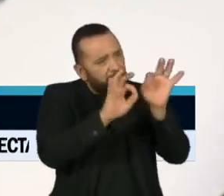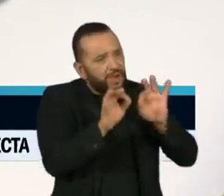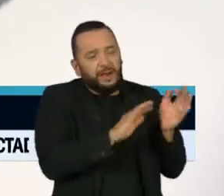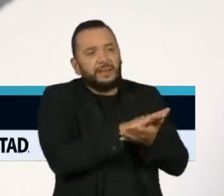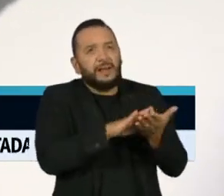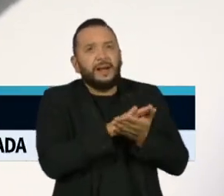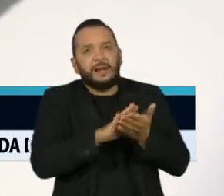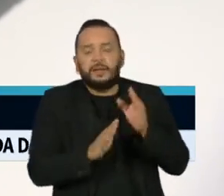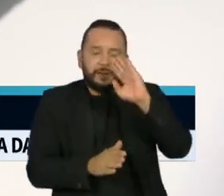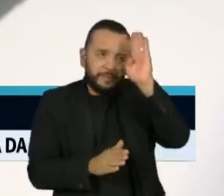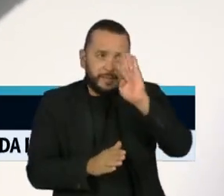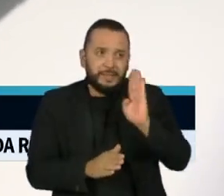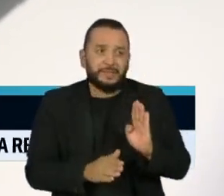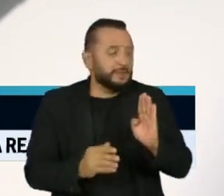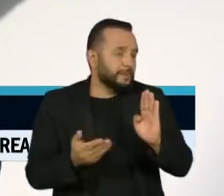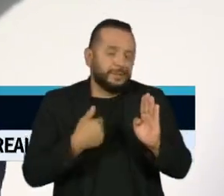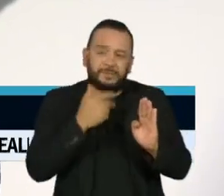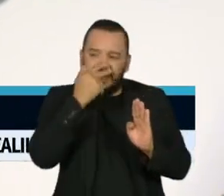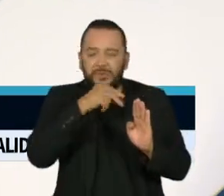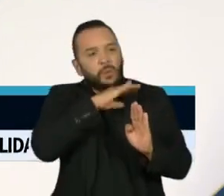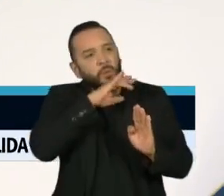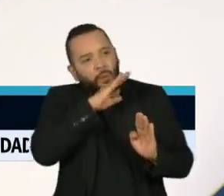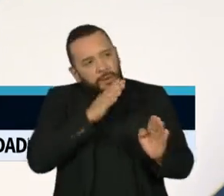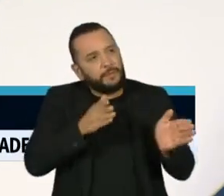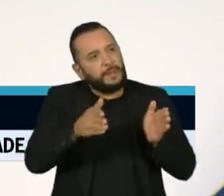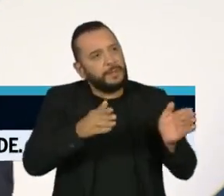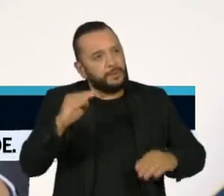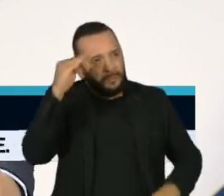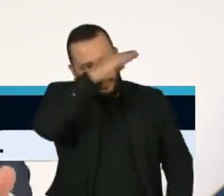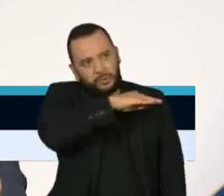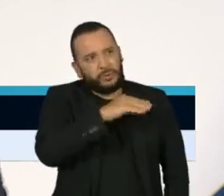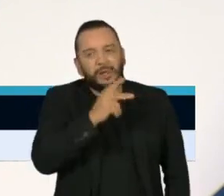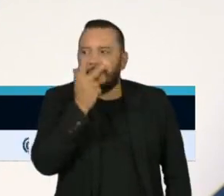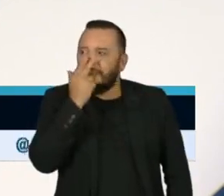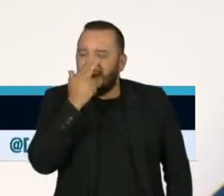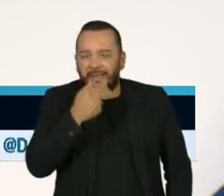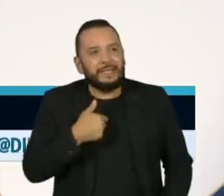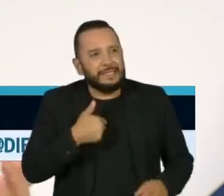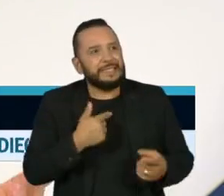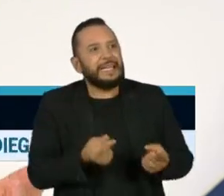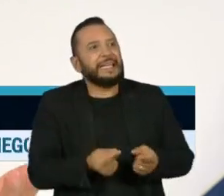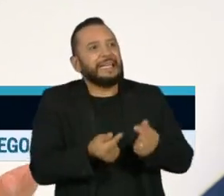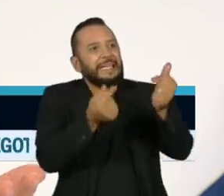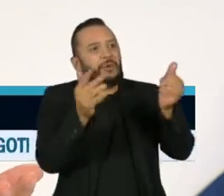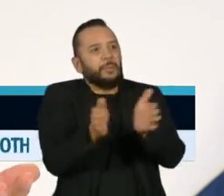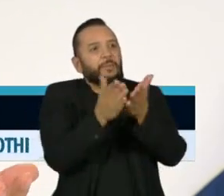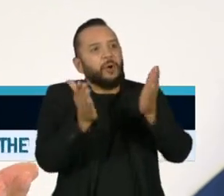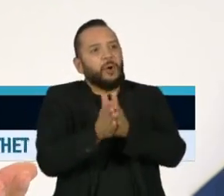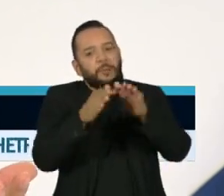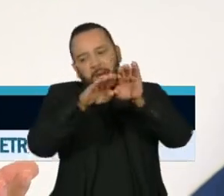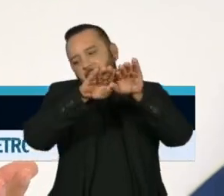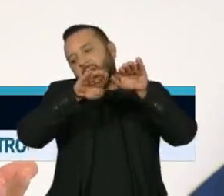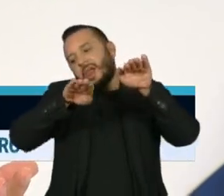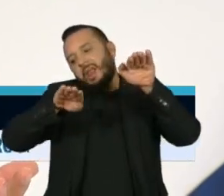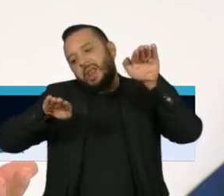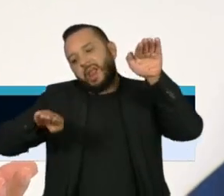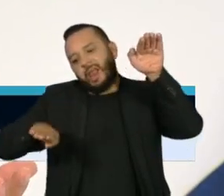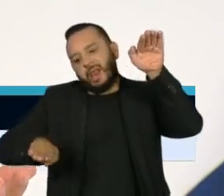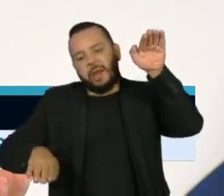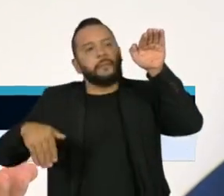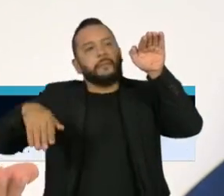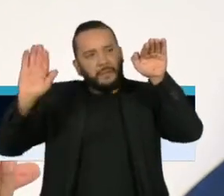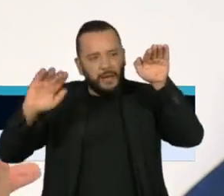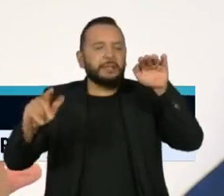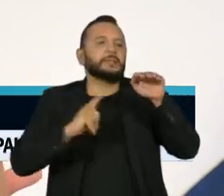Brasil segue no governo Bolsonaro um sistema muito injusto de tributação, o que tem duas consequências.